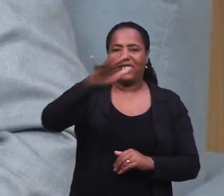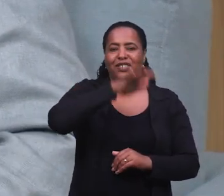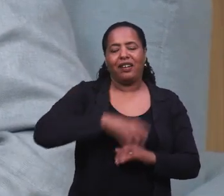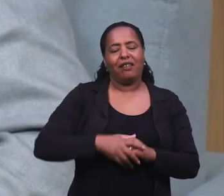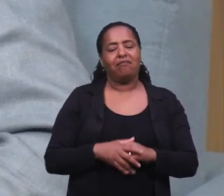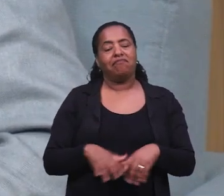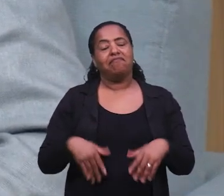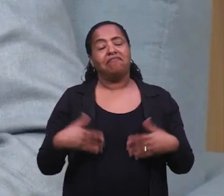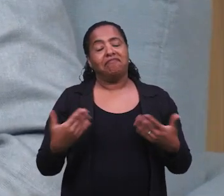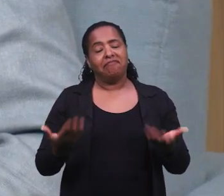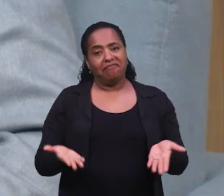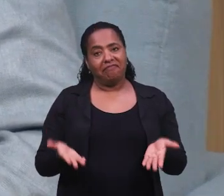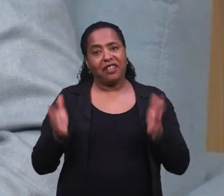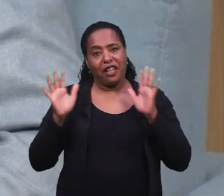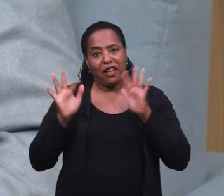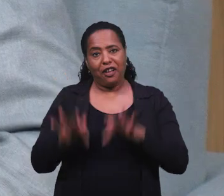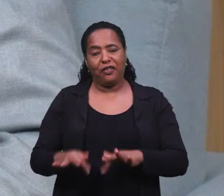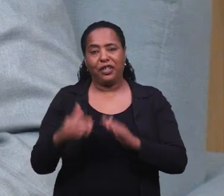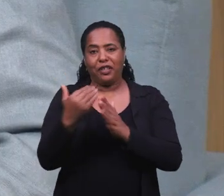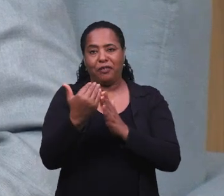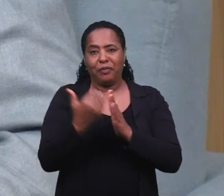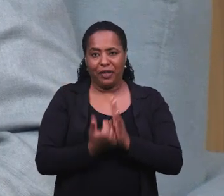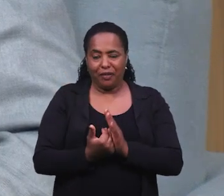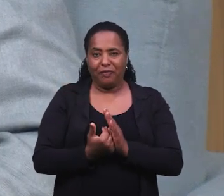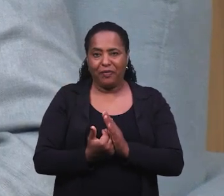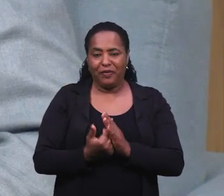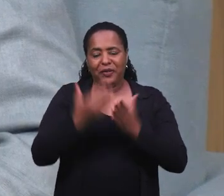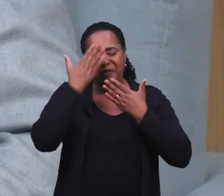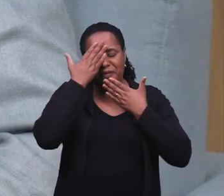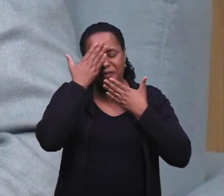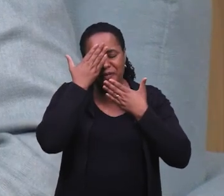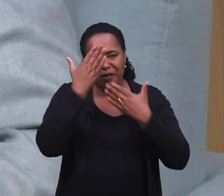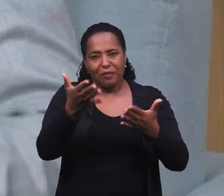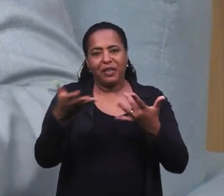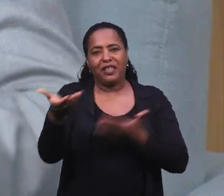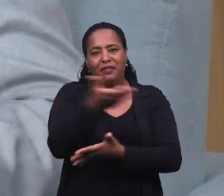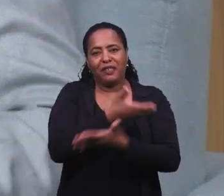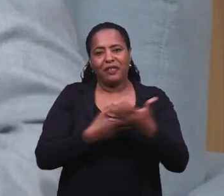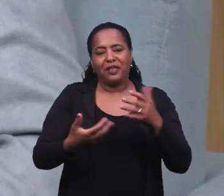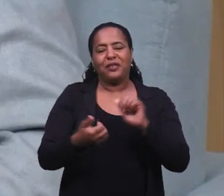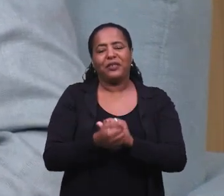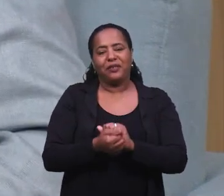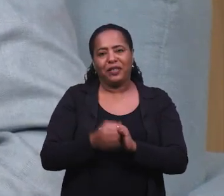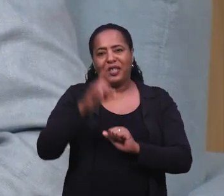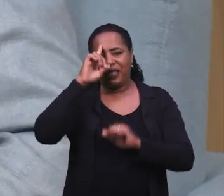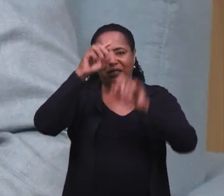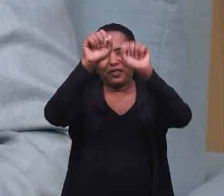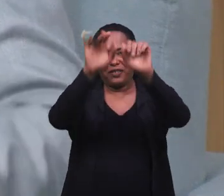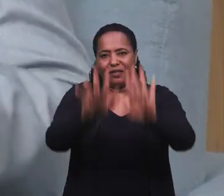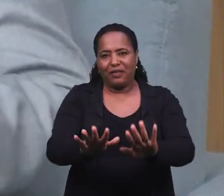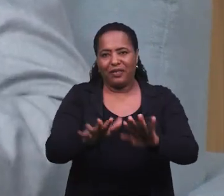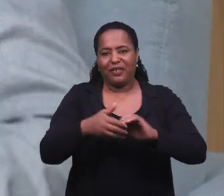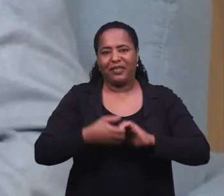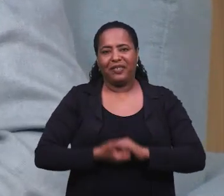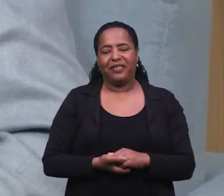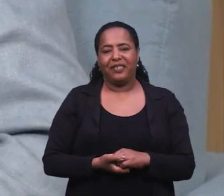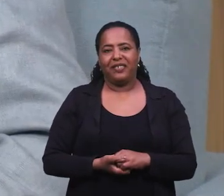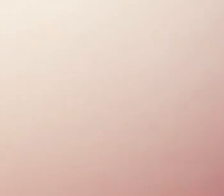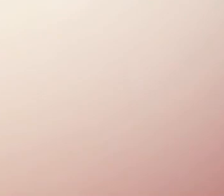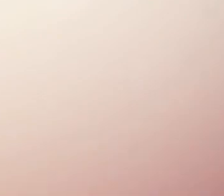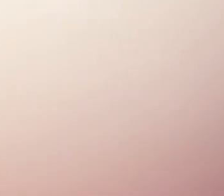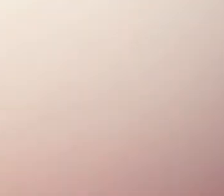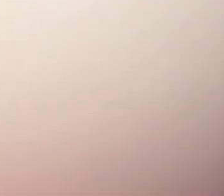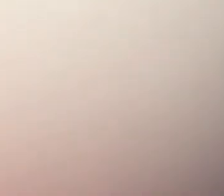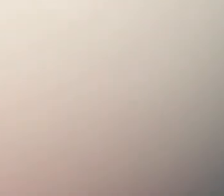das pessoas de uma forma geral. E chegamos então ao final do nosso programa. Muito obrigado por ter participado conosco. Deus te abençoe.